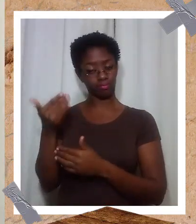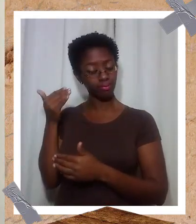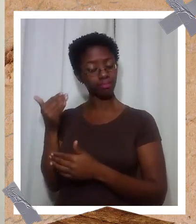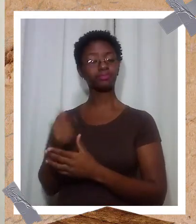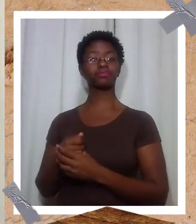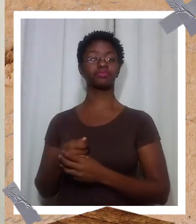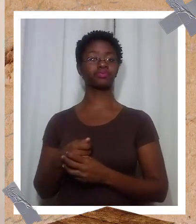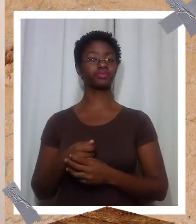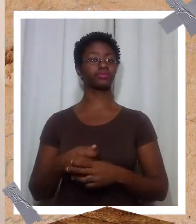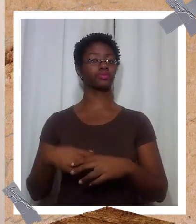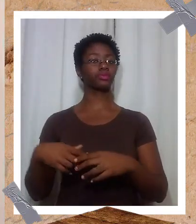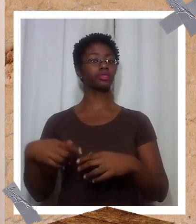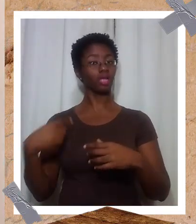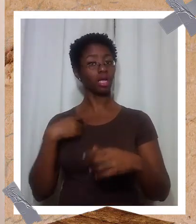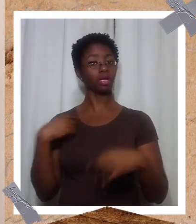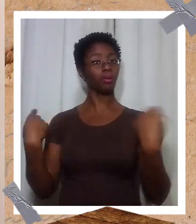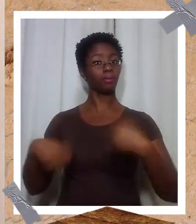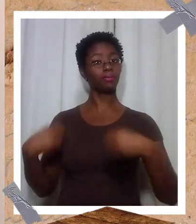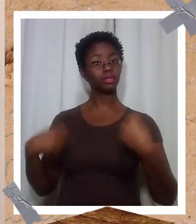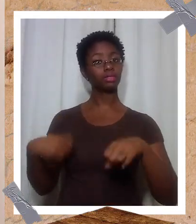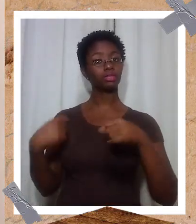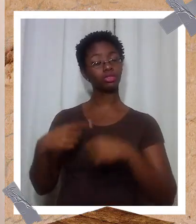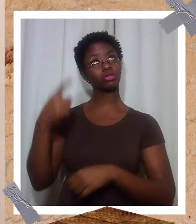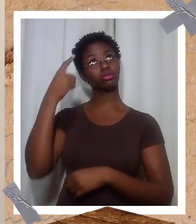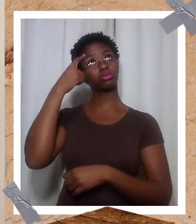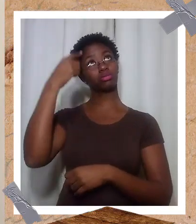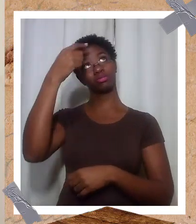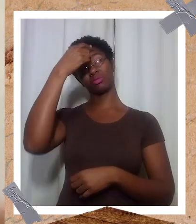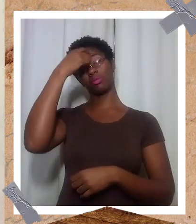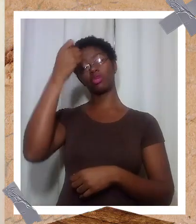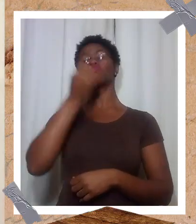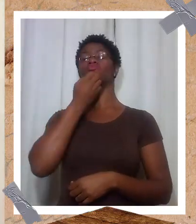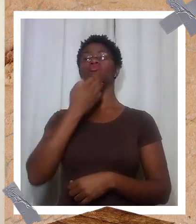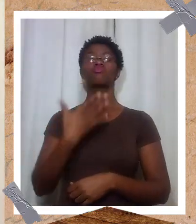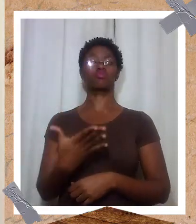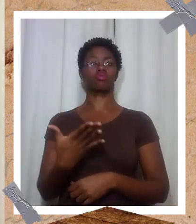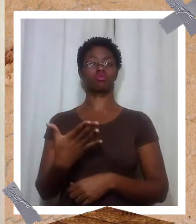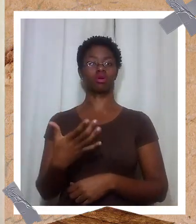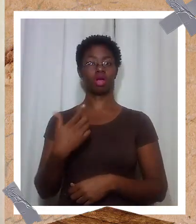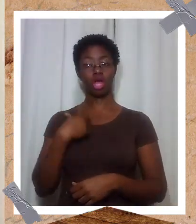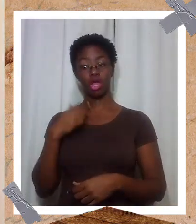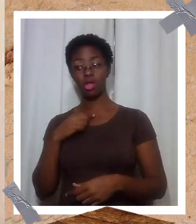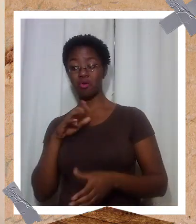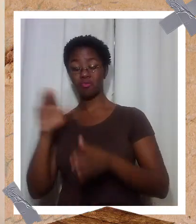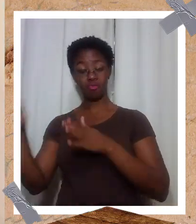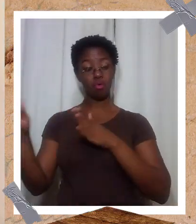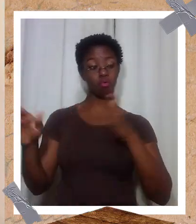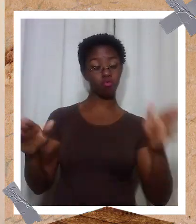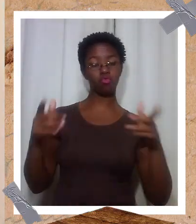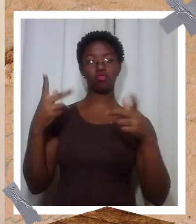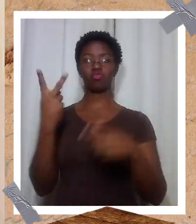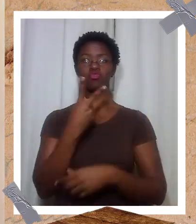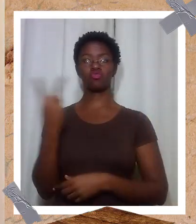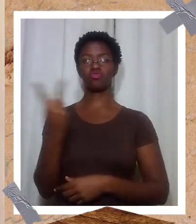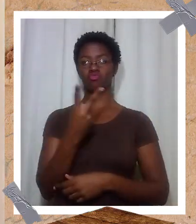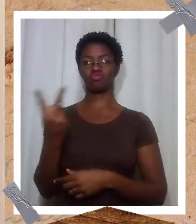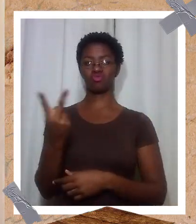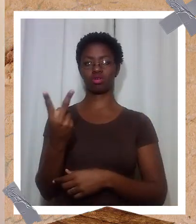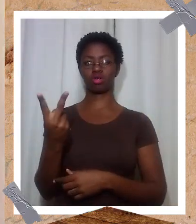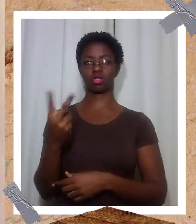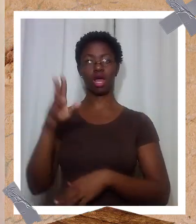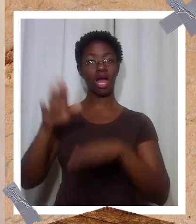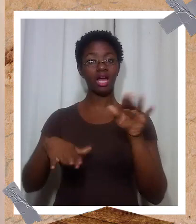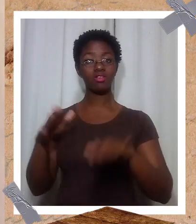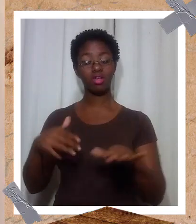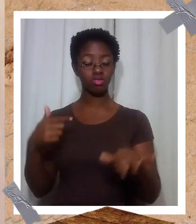tenho que manter uma sanidade muito boa, porque eu transito pelos dois lados. Às vezes eu estou palestrando para um monte de pessoas do